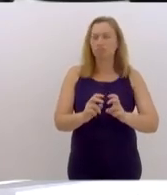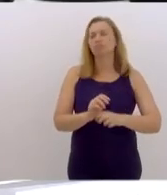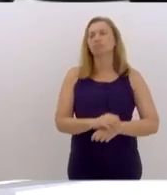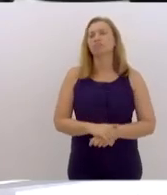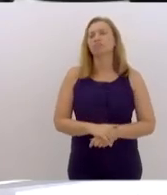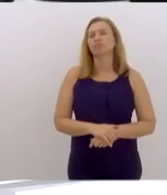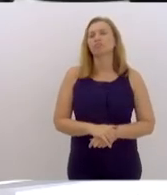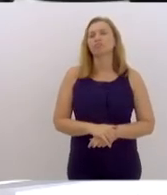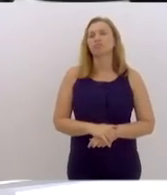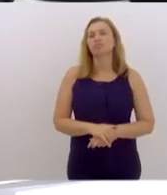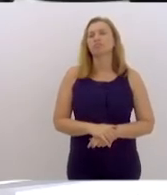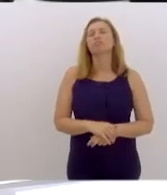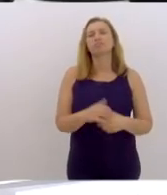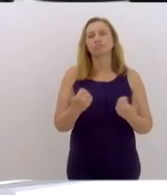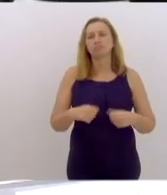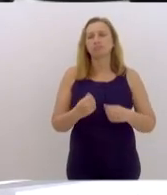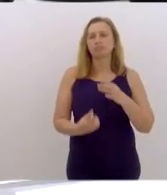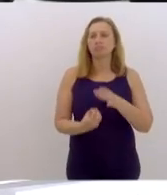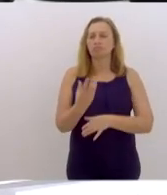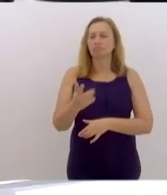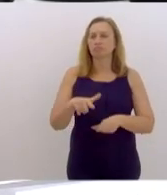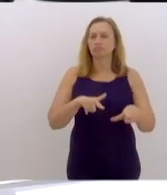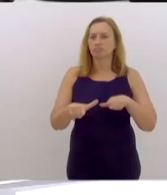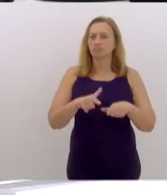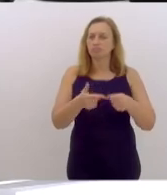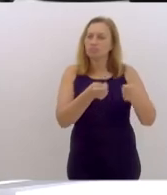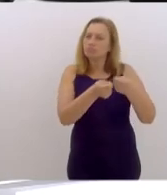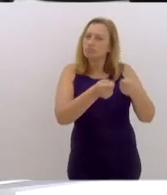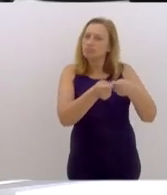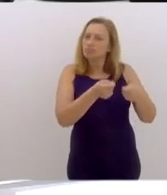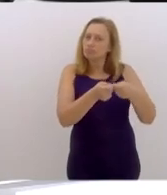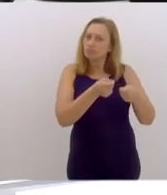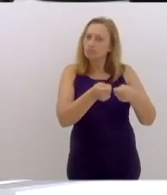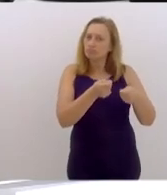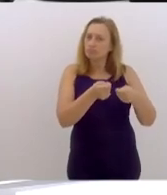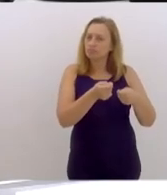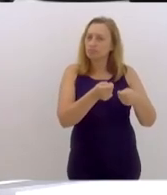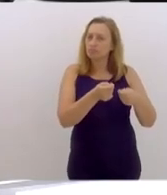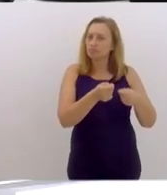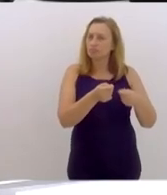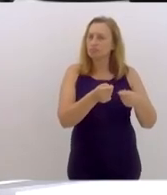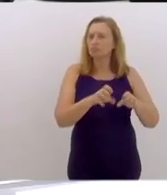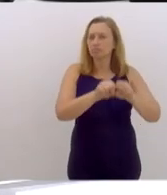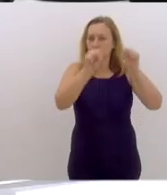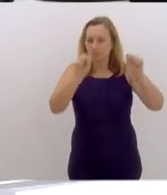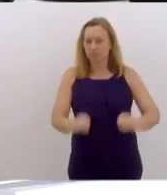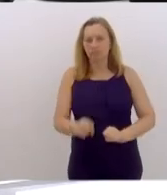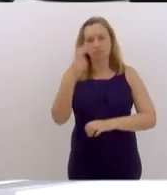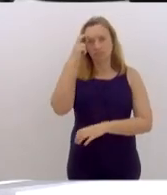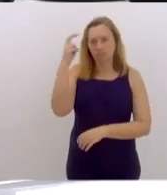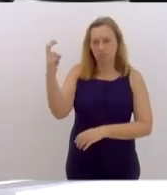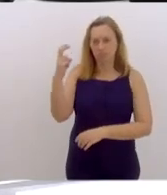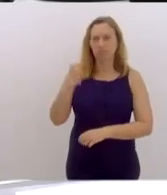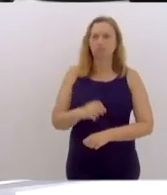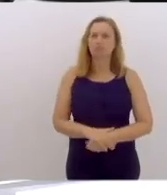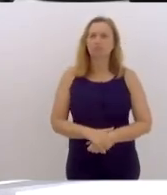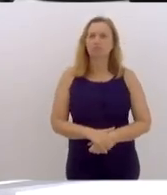Ferroviária temos que criar um serviço de controle que o Perry não sistema de inteligência